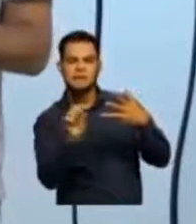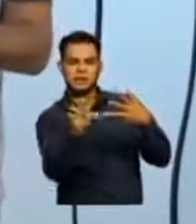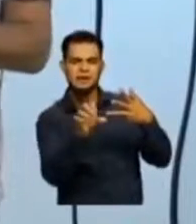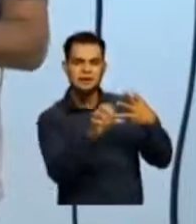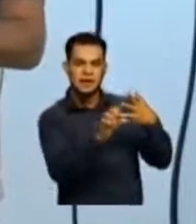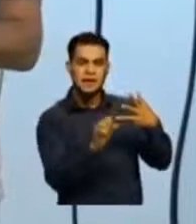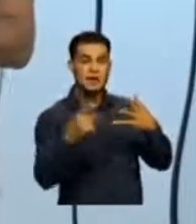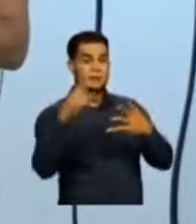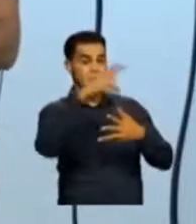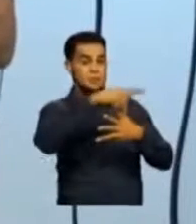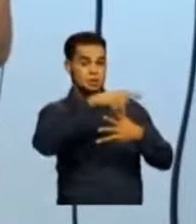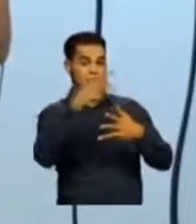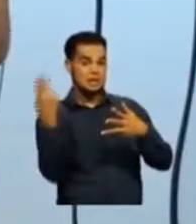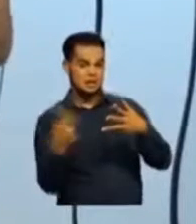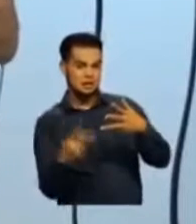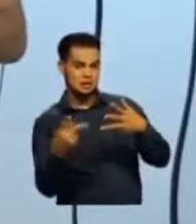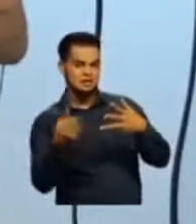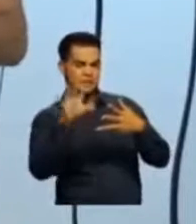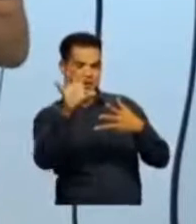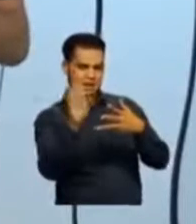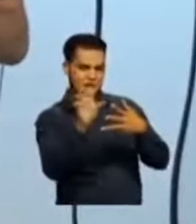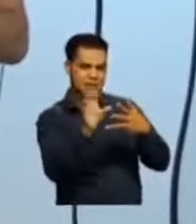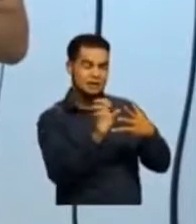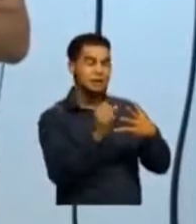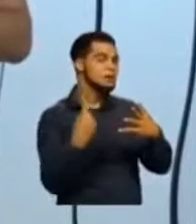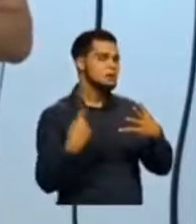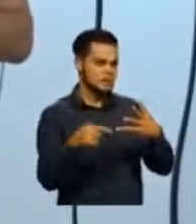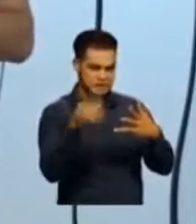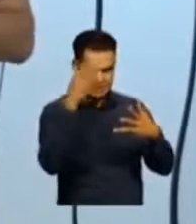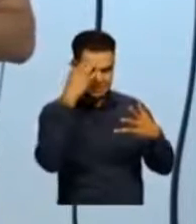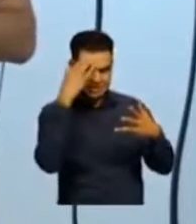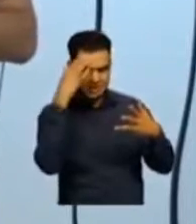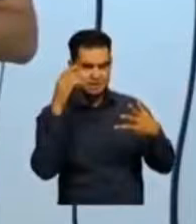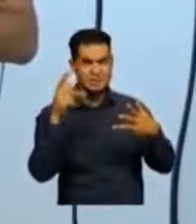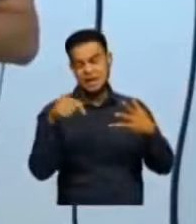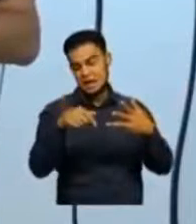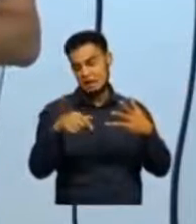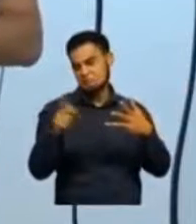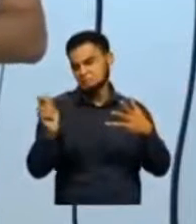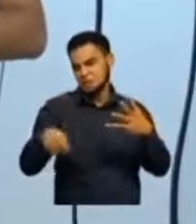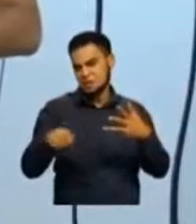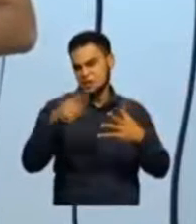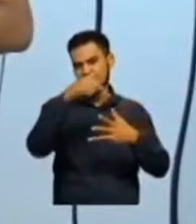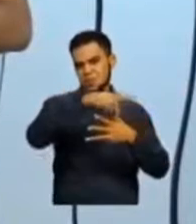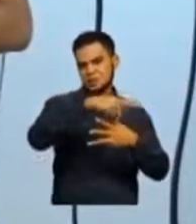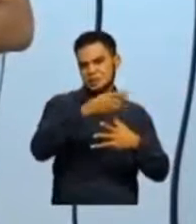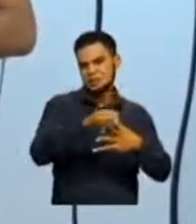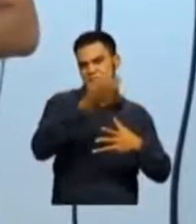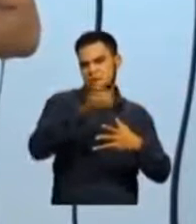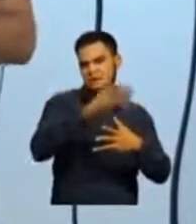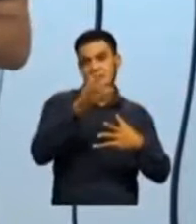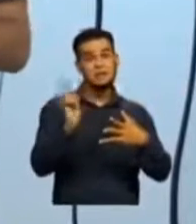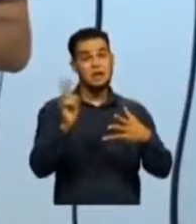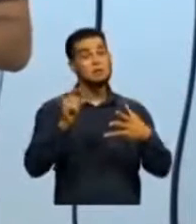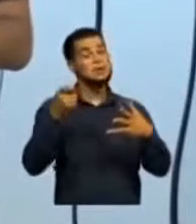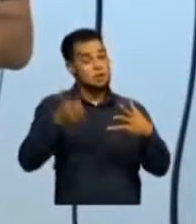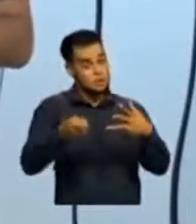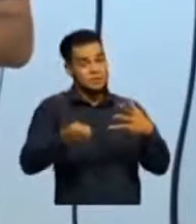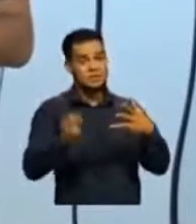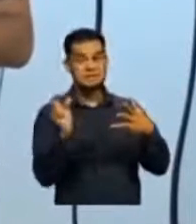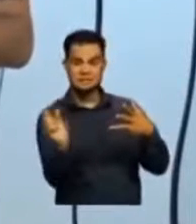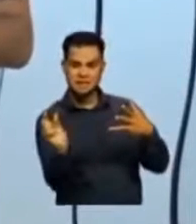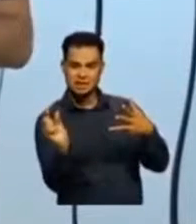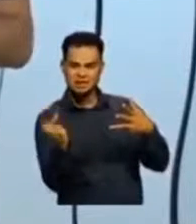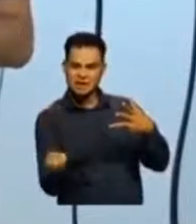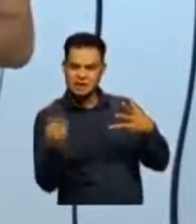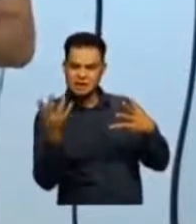proteínas, porque o vírus, as proteínas, ele não produz proteína. Ele obriga a célula a produzir proteína,